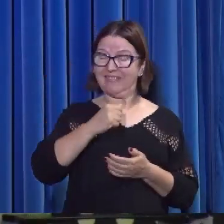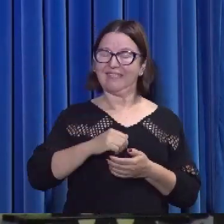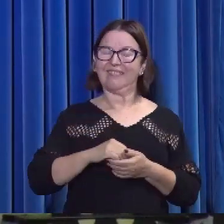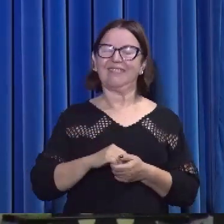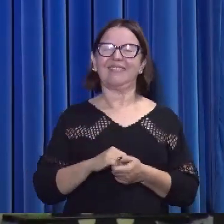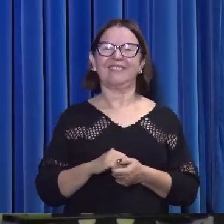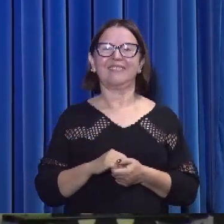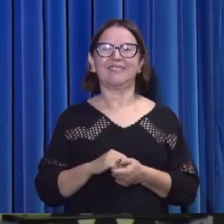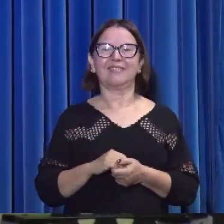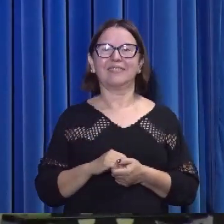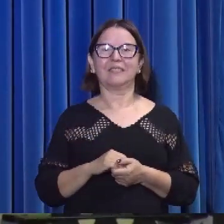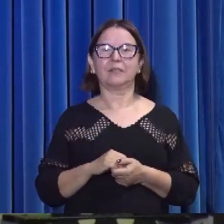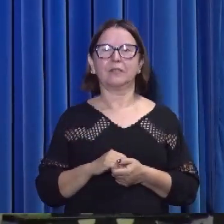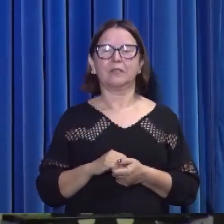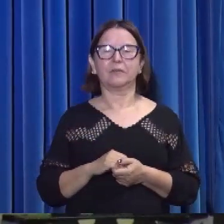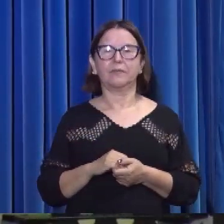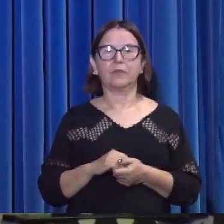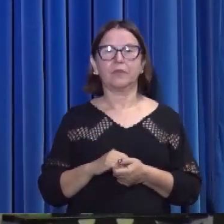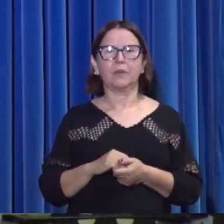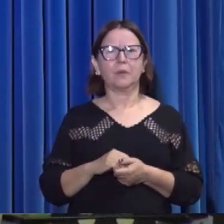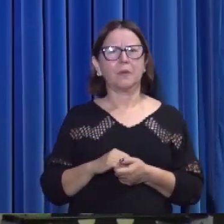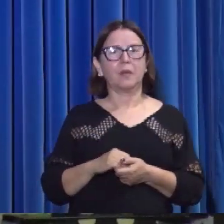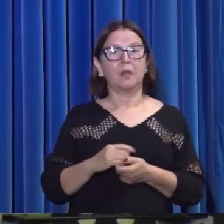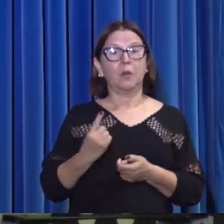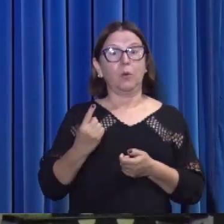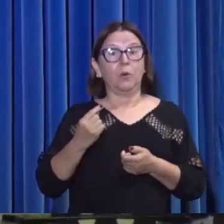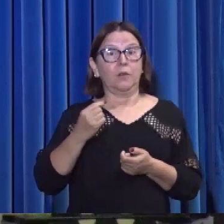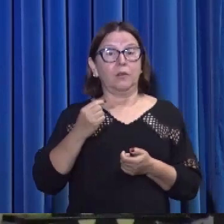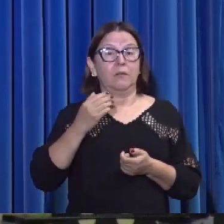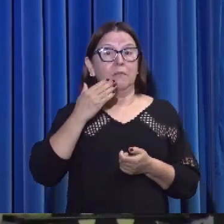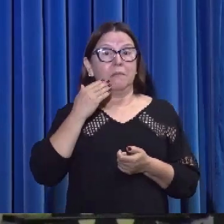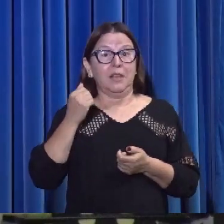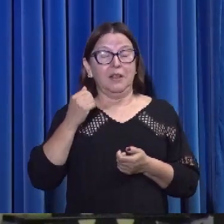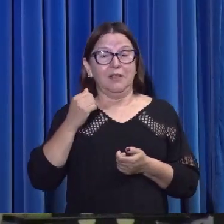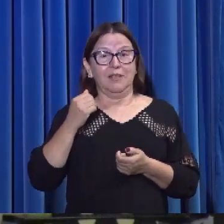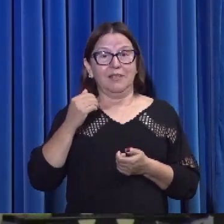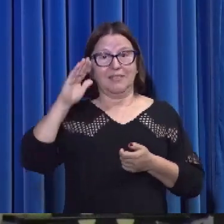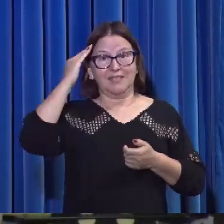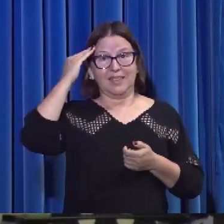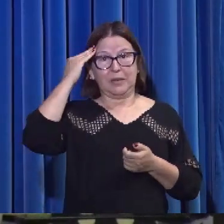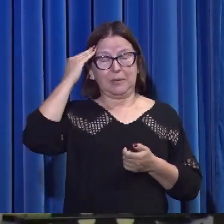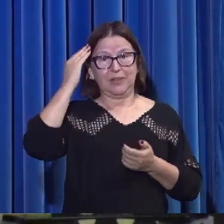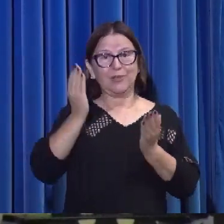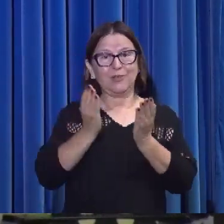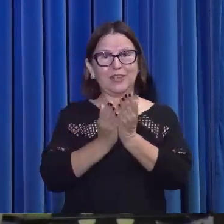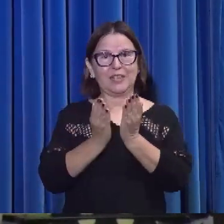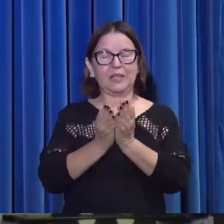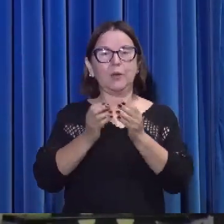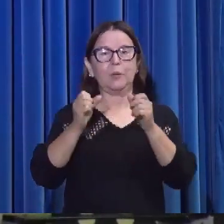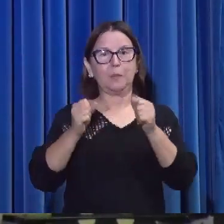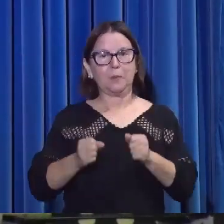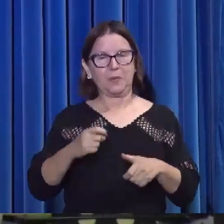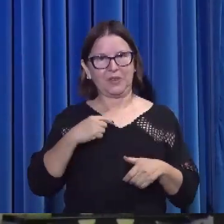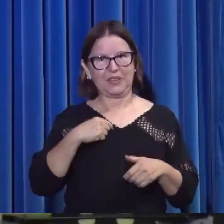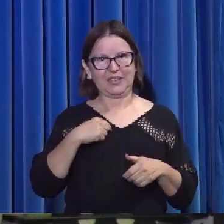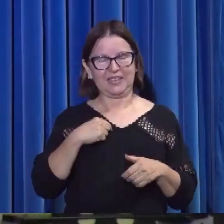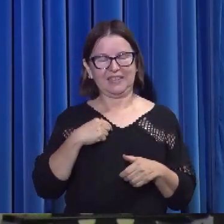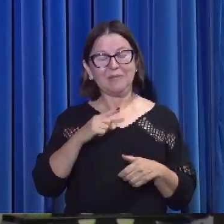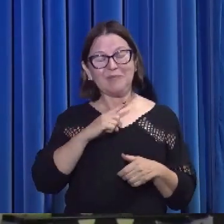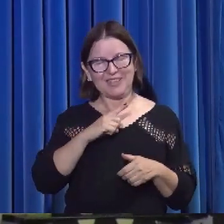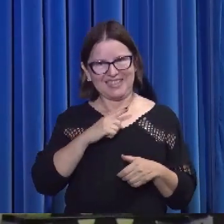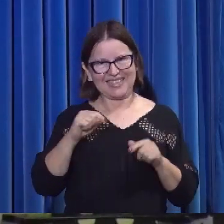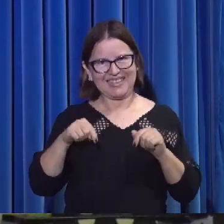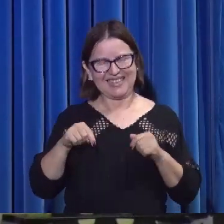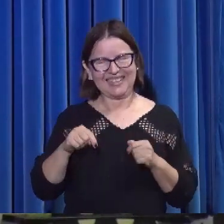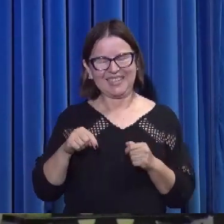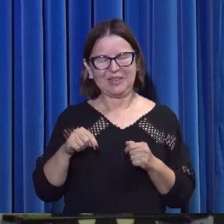Um dos melhores discernimentos que um cristão pode ter neste mundo, nessa vida, neste mundo,